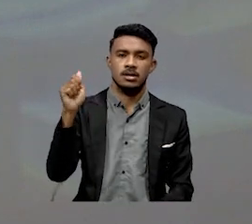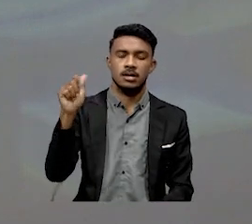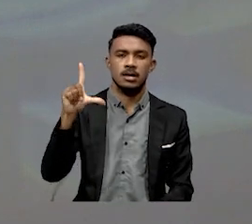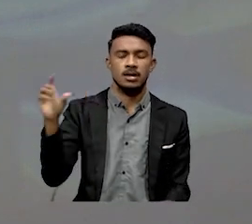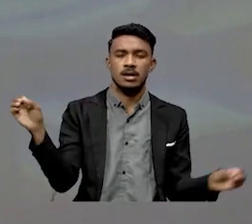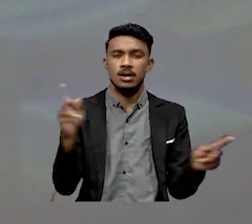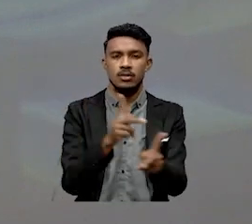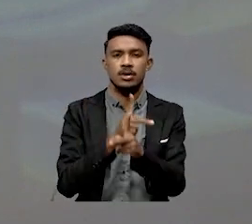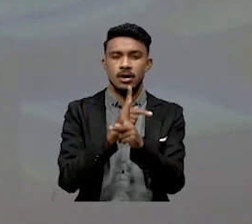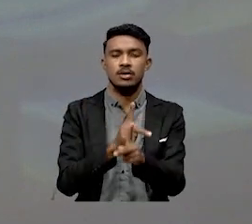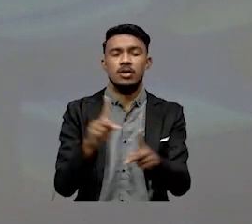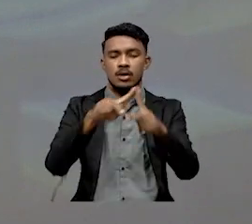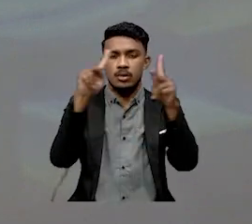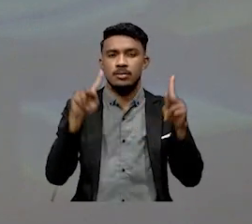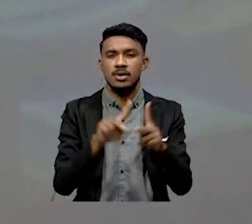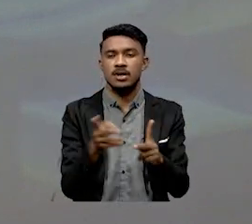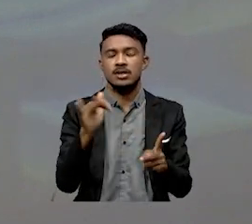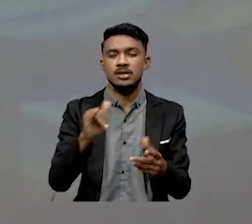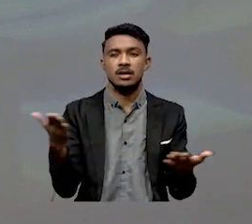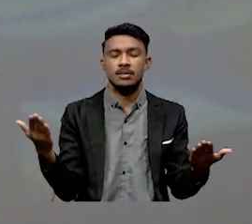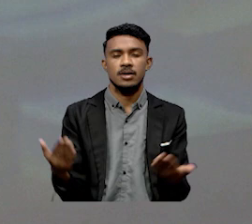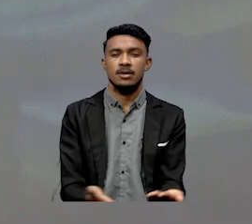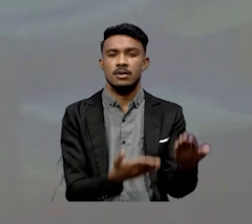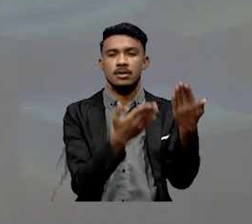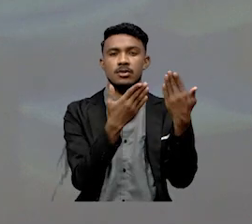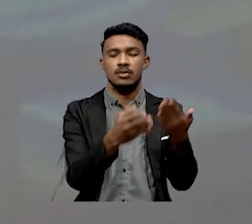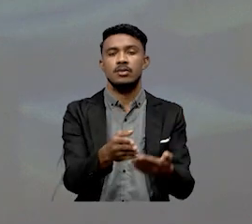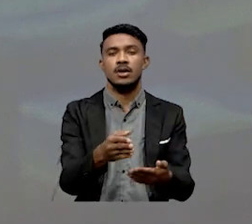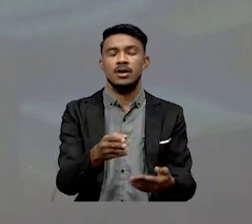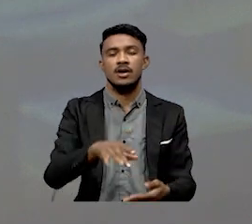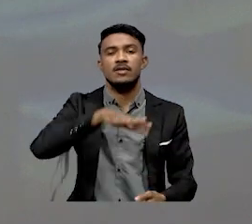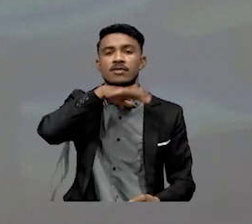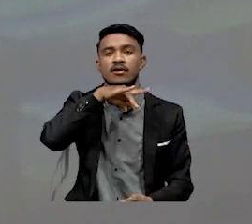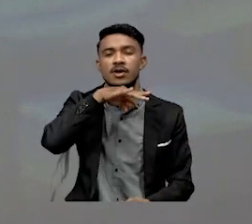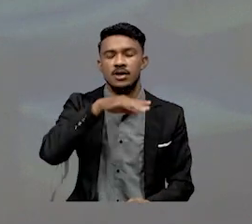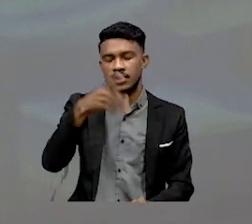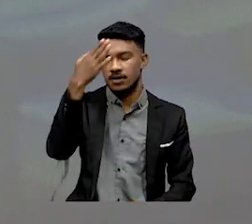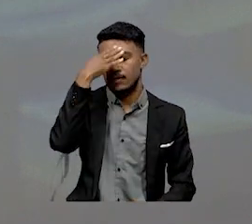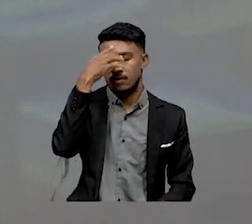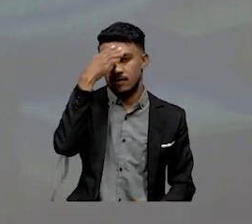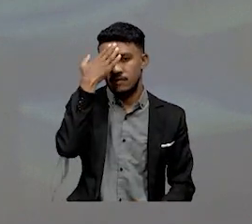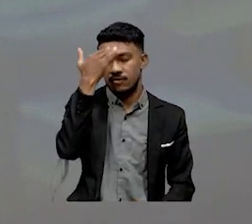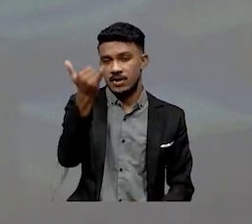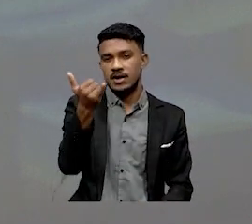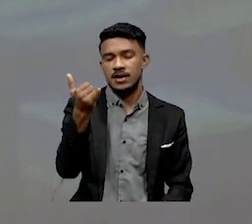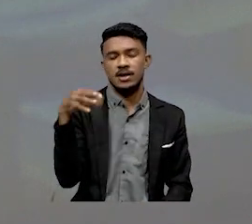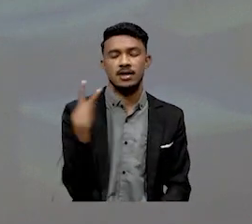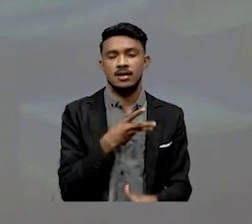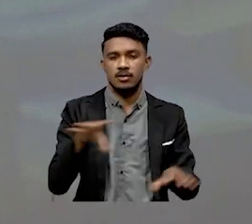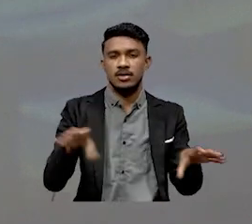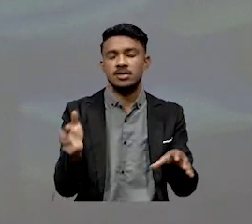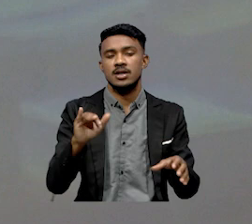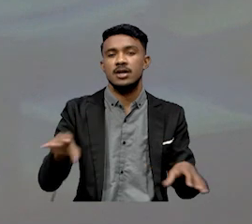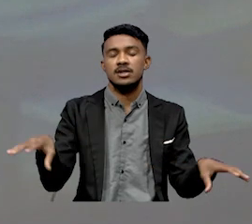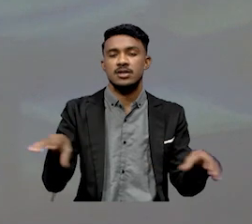a companhia Sira Nebe, Maca, Tula Foerne. Tamba seda, e tarei tani malu que serviço, funcionário